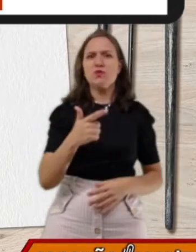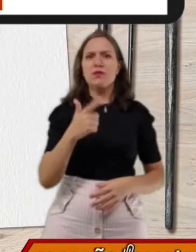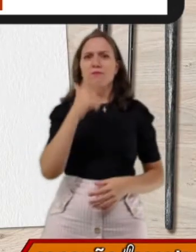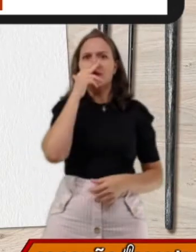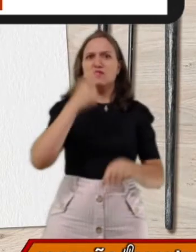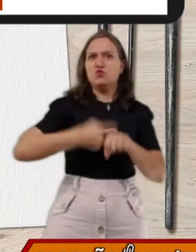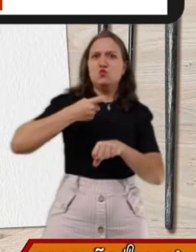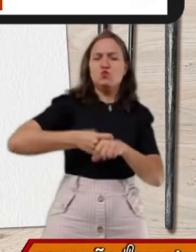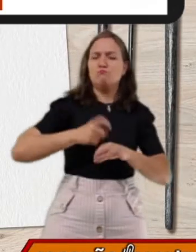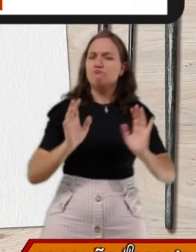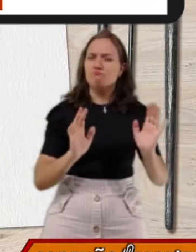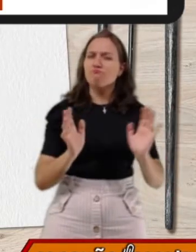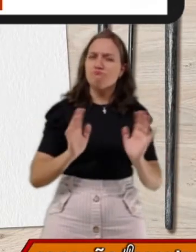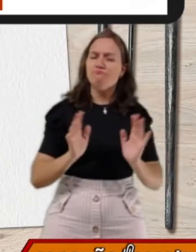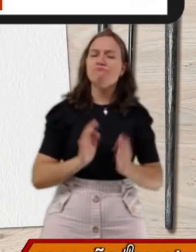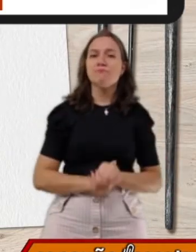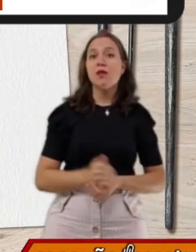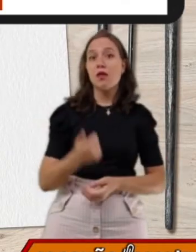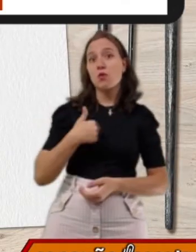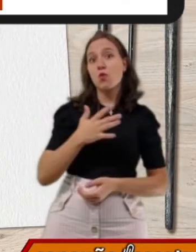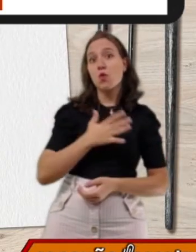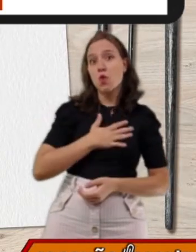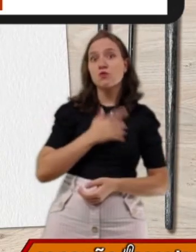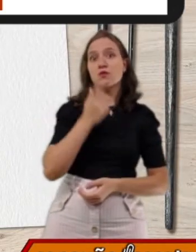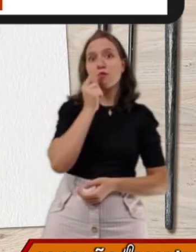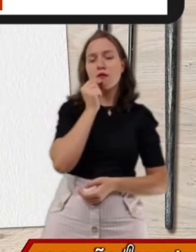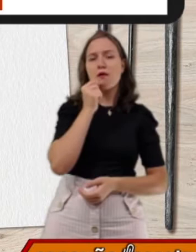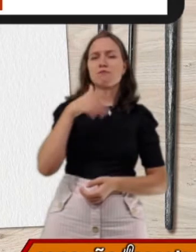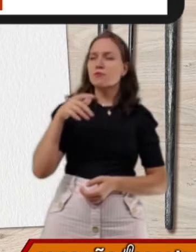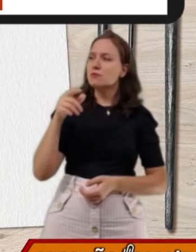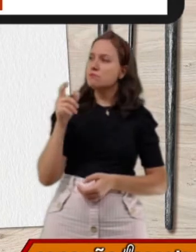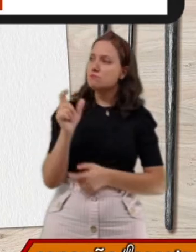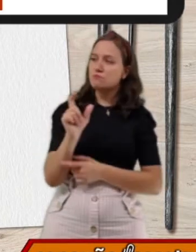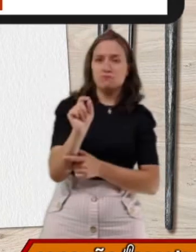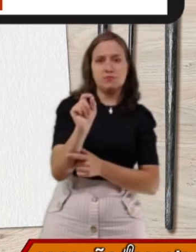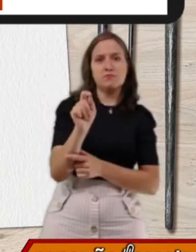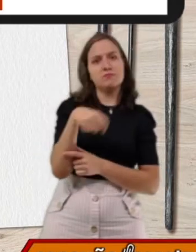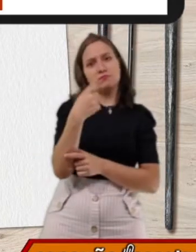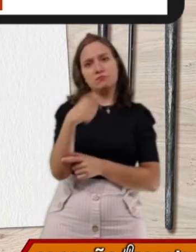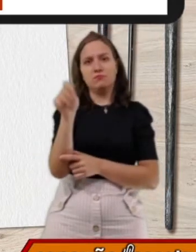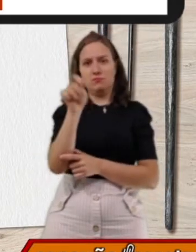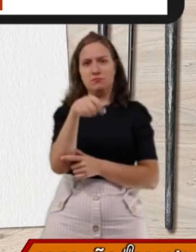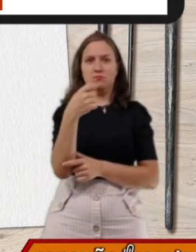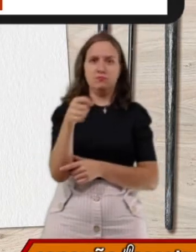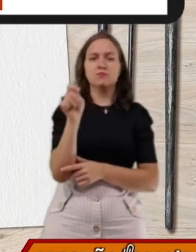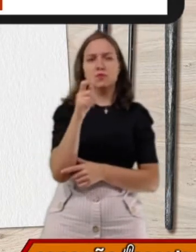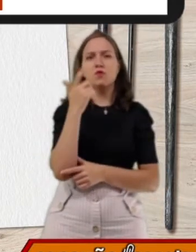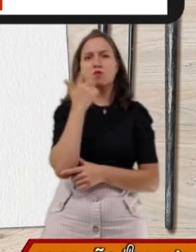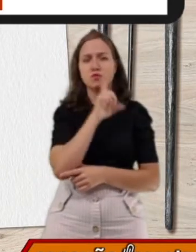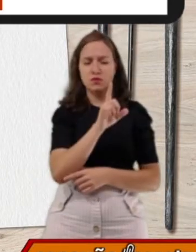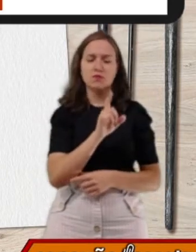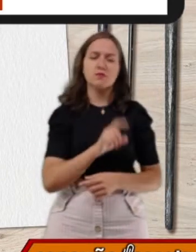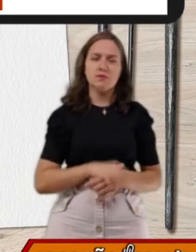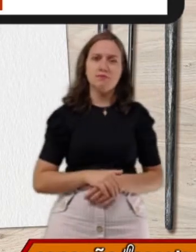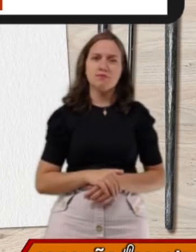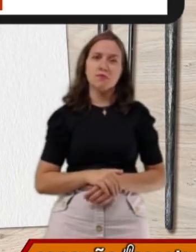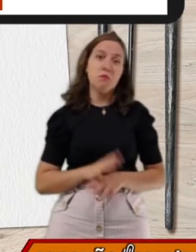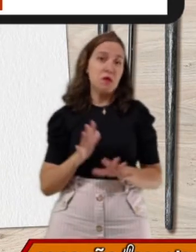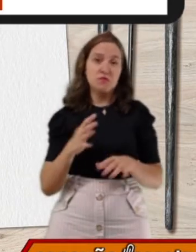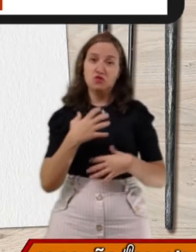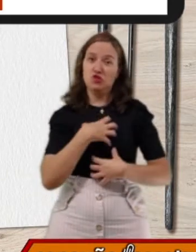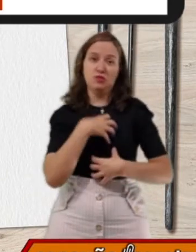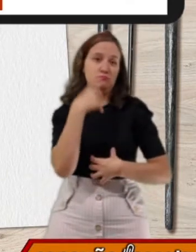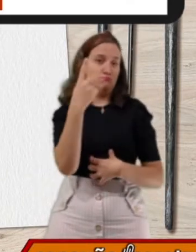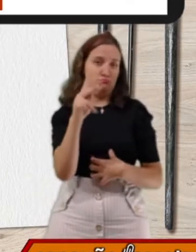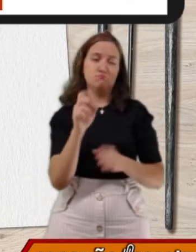quebradinhos né Eu gosto de segurar um pouco mais na ponta isso me ajuda a fazer traços mais longos mas vai que isso não muda nada